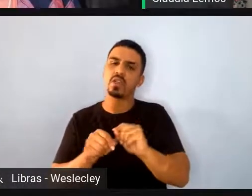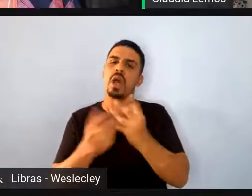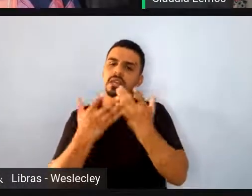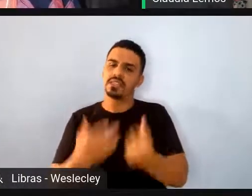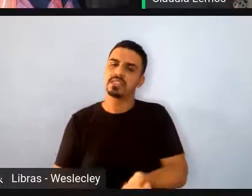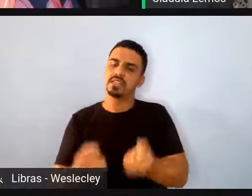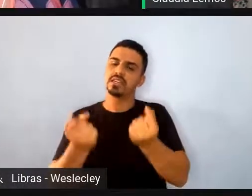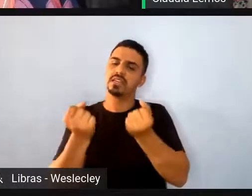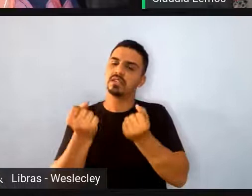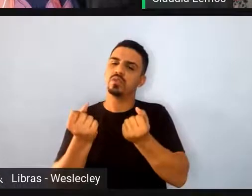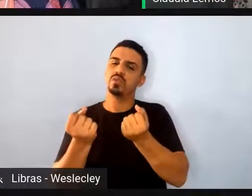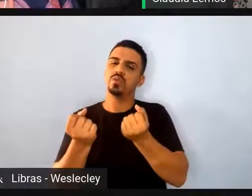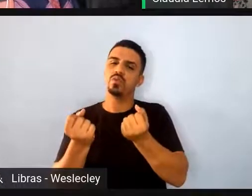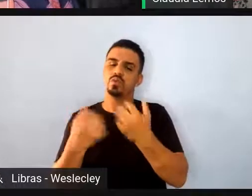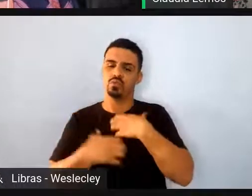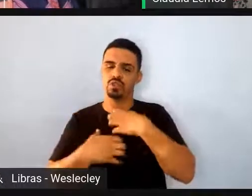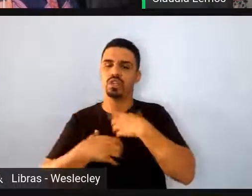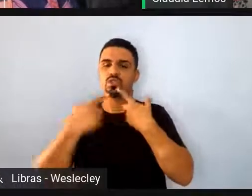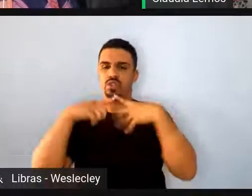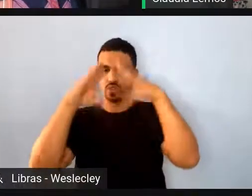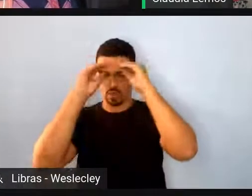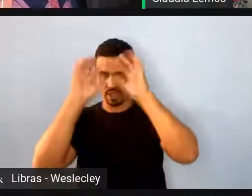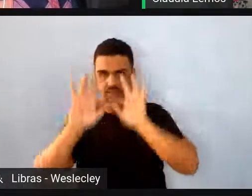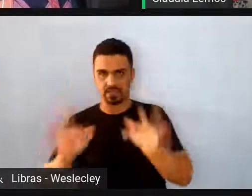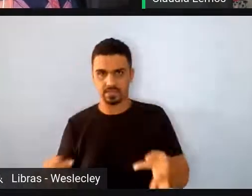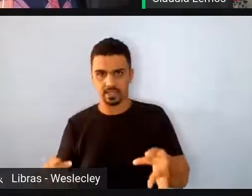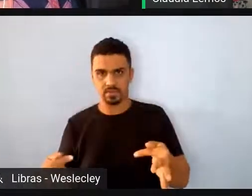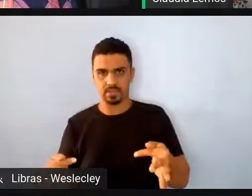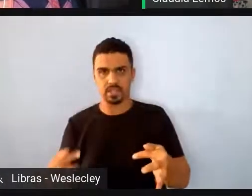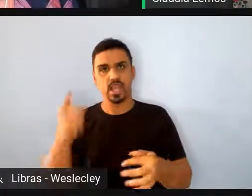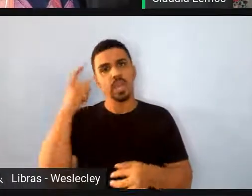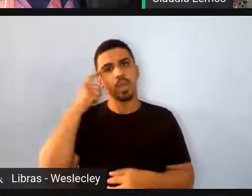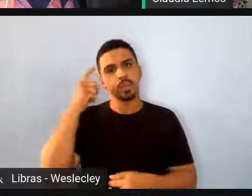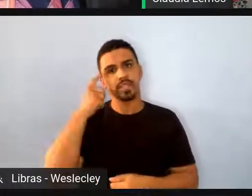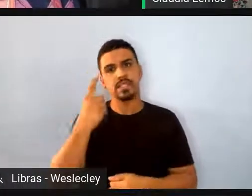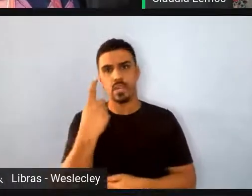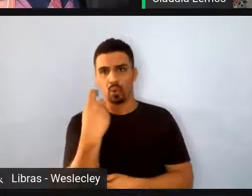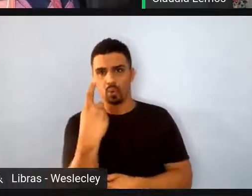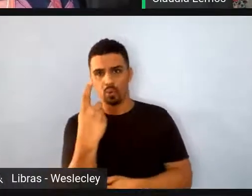dos Deputados, se o modelo era único, não é único, tá, gente?